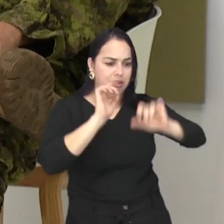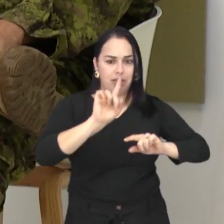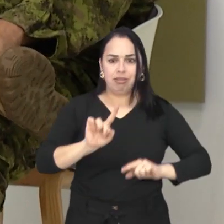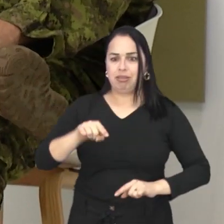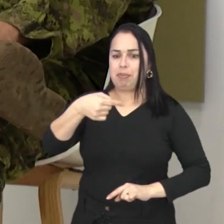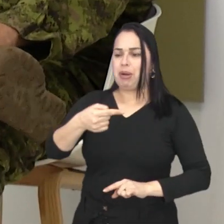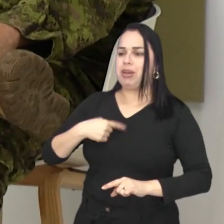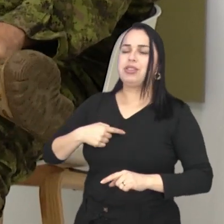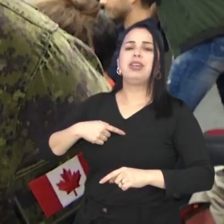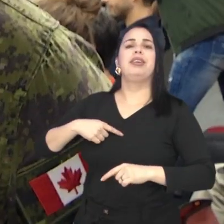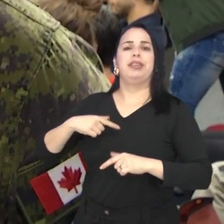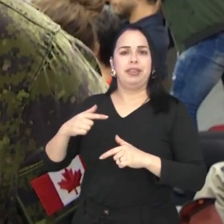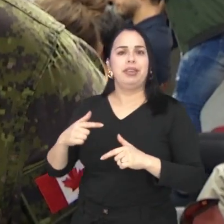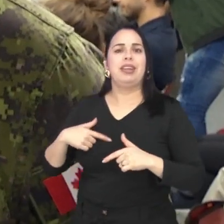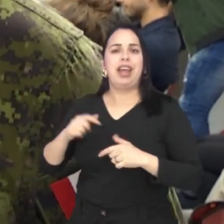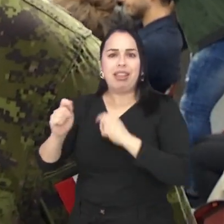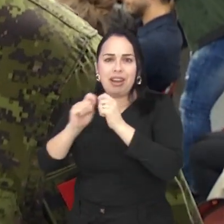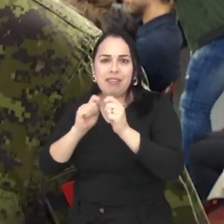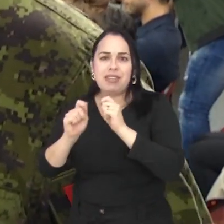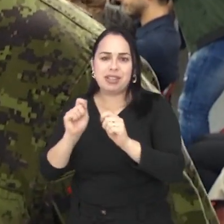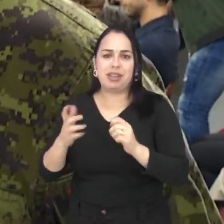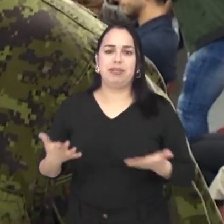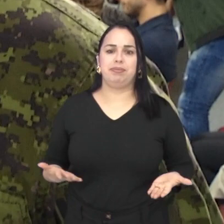prática o que estavam aprendendo